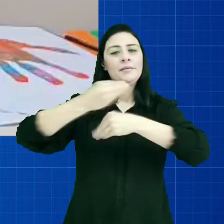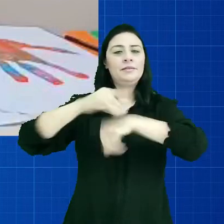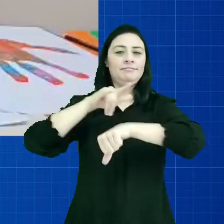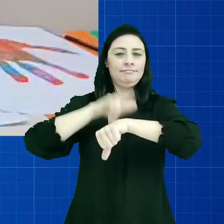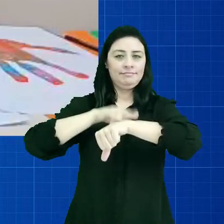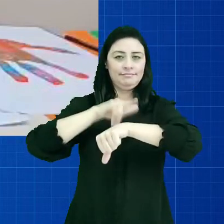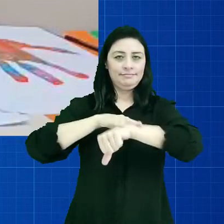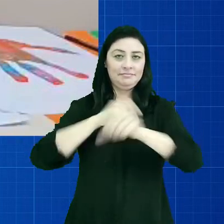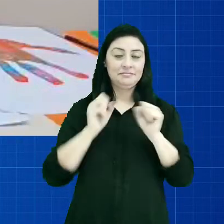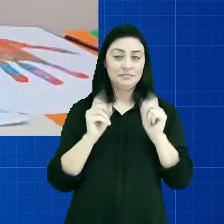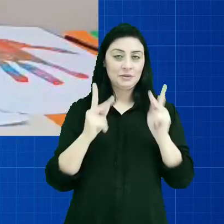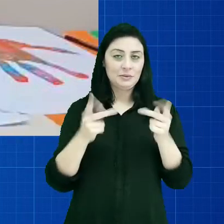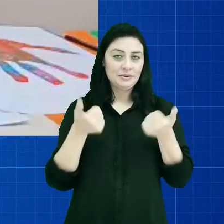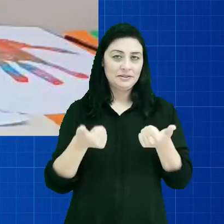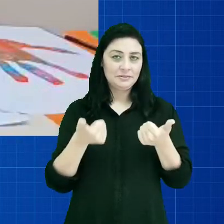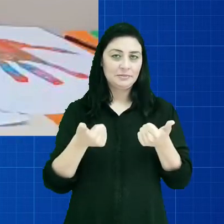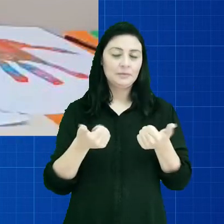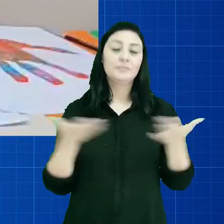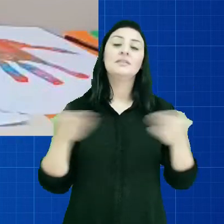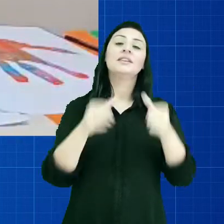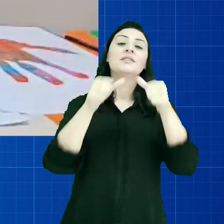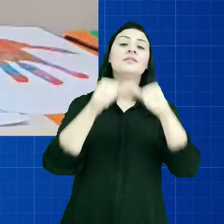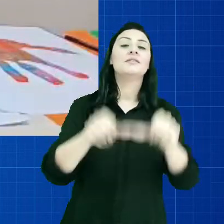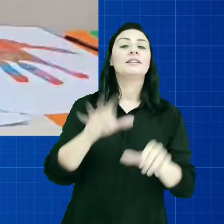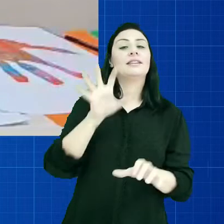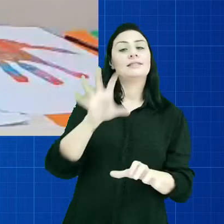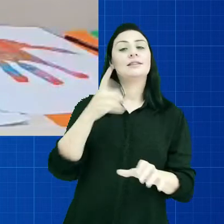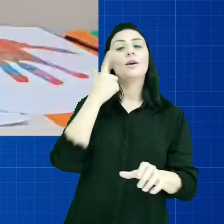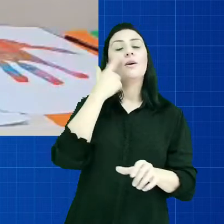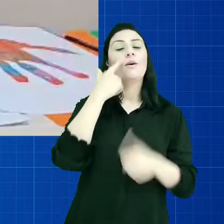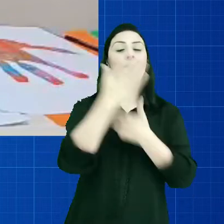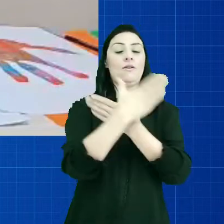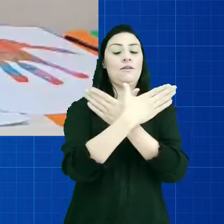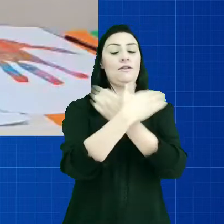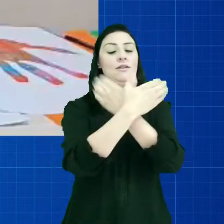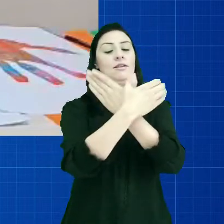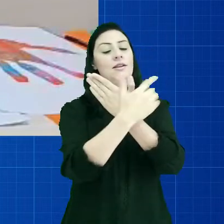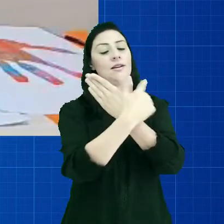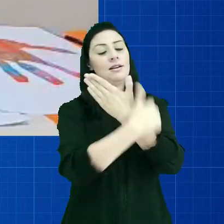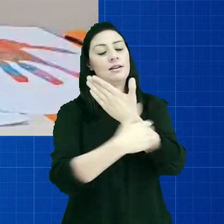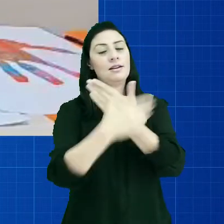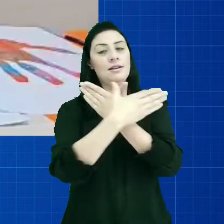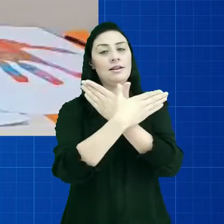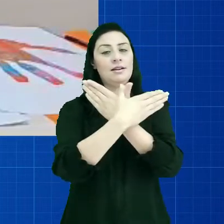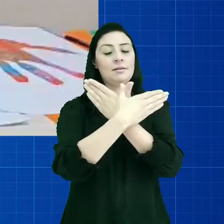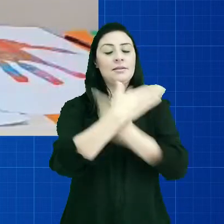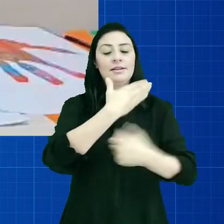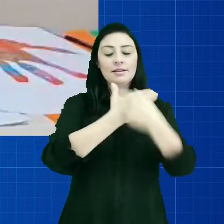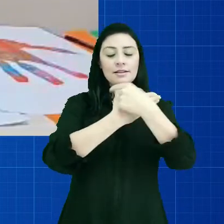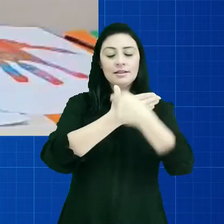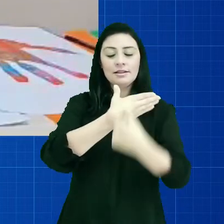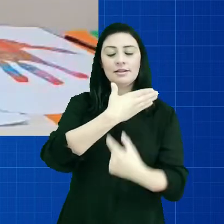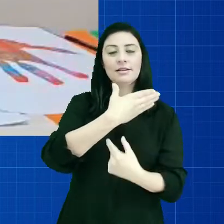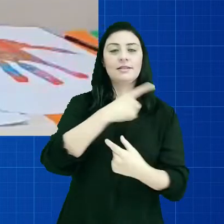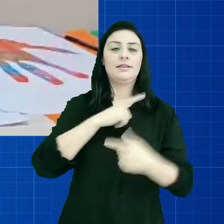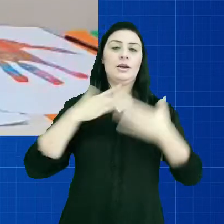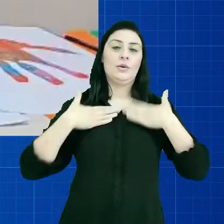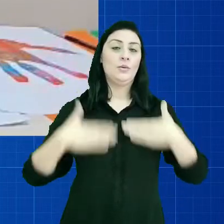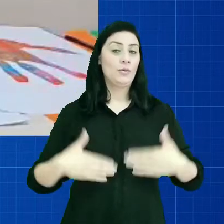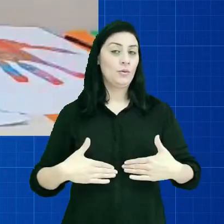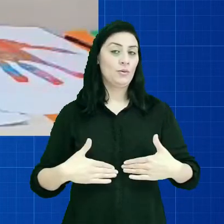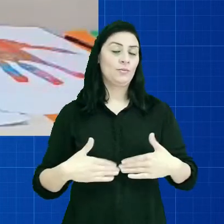higiênico, tá bom? Como que, ó, vai ficar assim as asas dela, tá? Porque aqui eu vou desenhar, né, uma borboletinha agora.